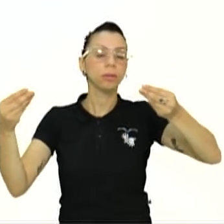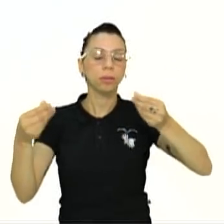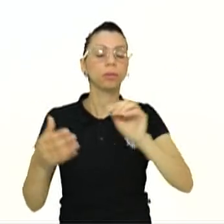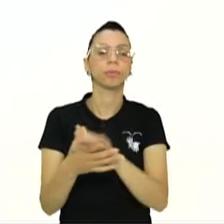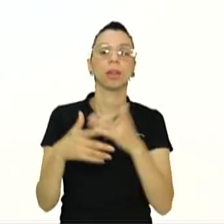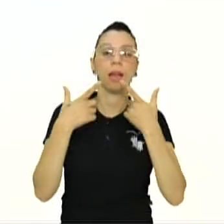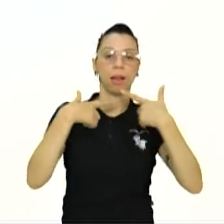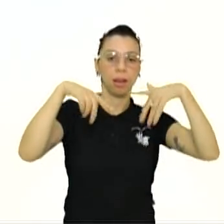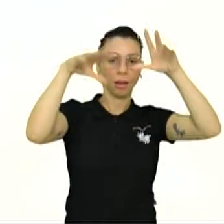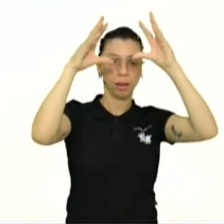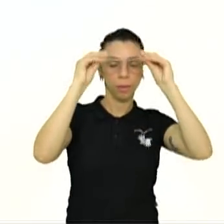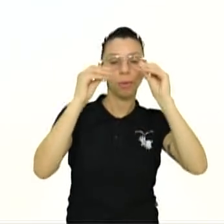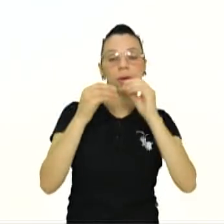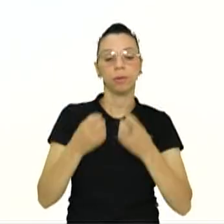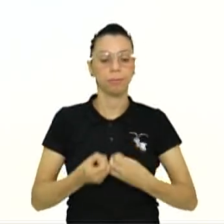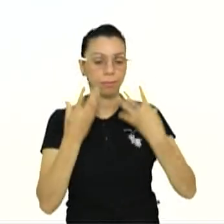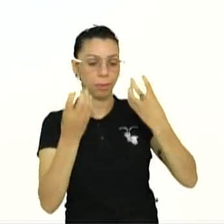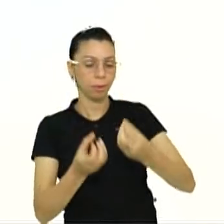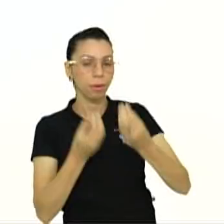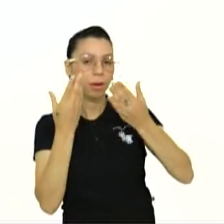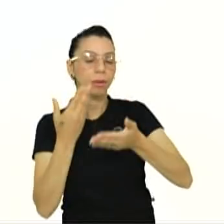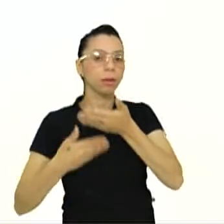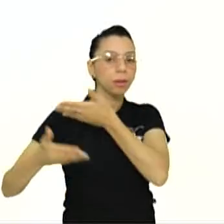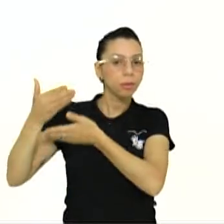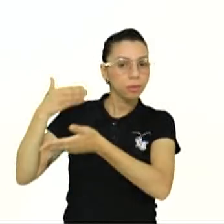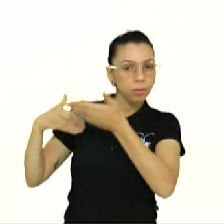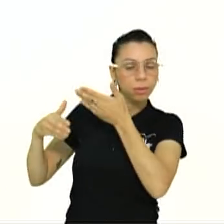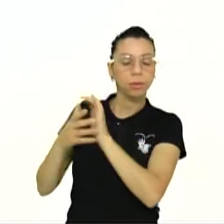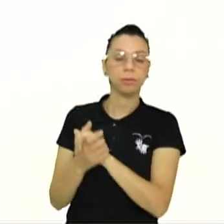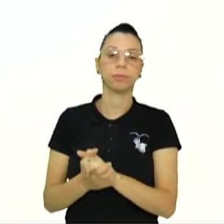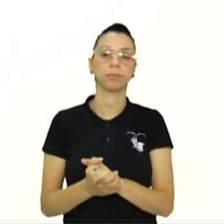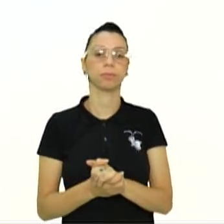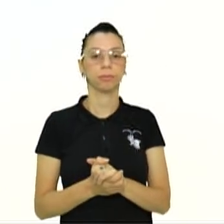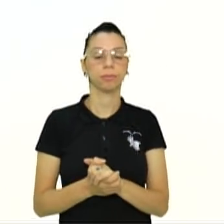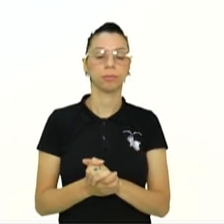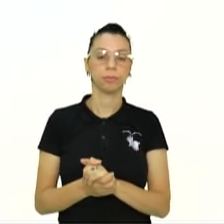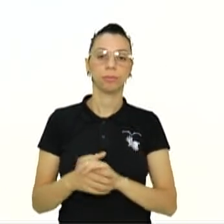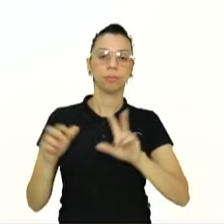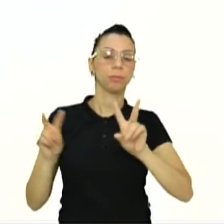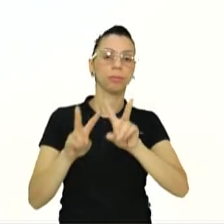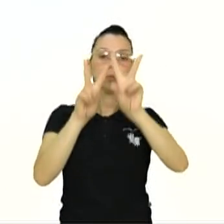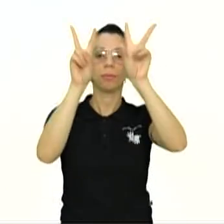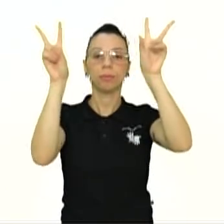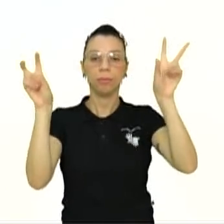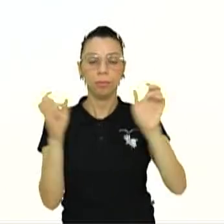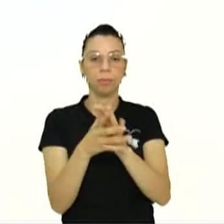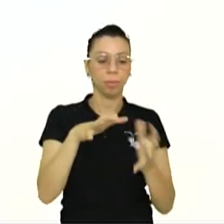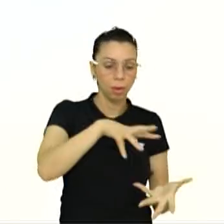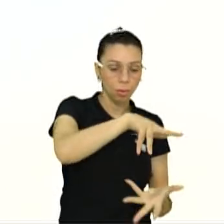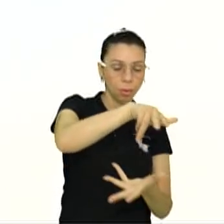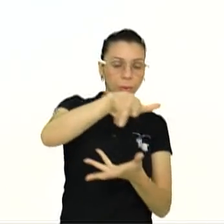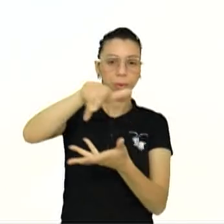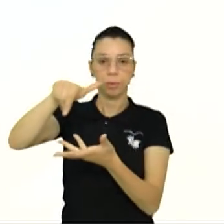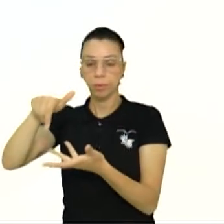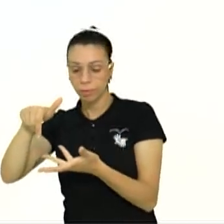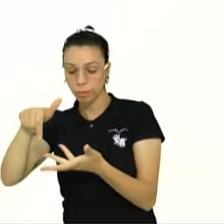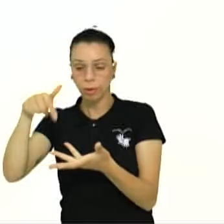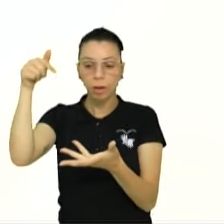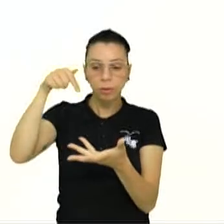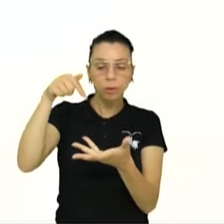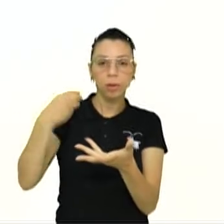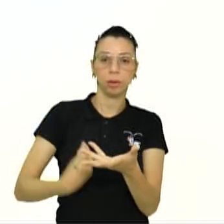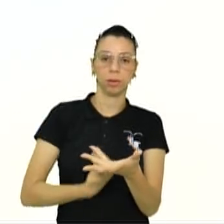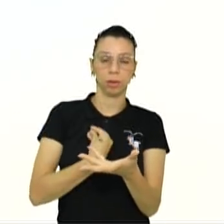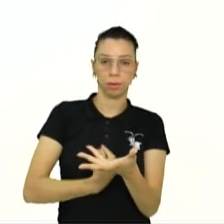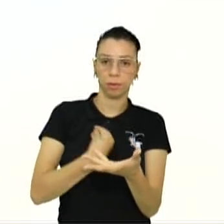arcaica, cheias de citações eruditas. Temas: universos habitados por deuses,